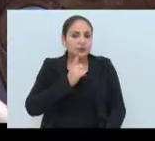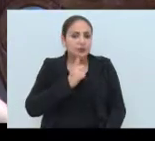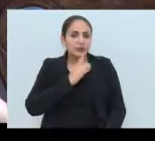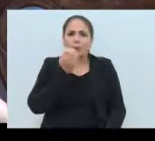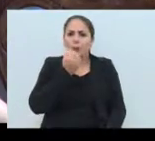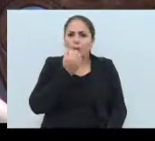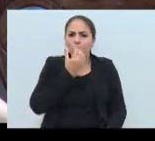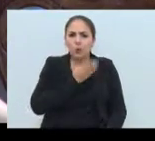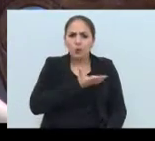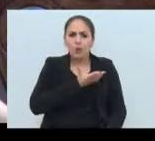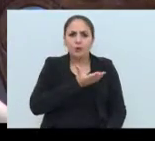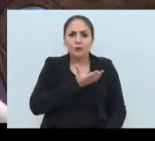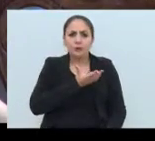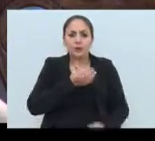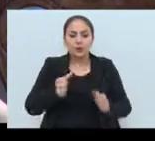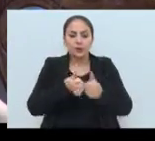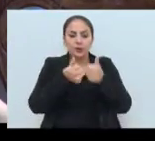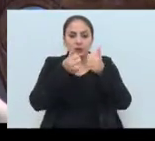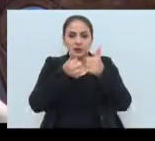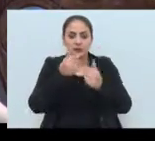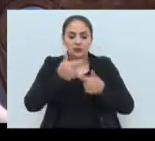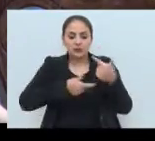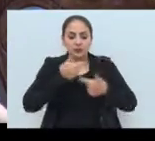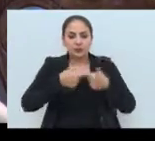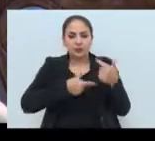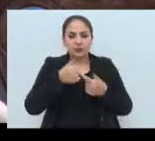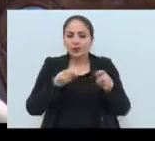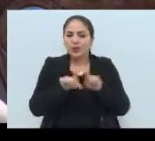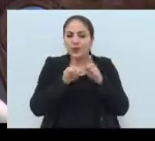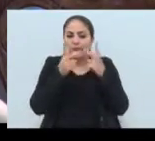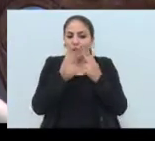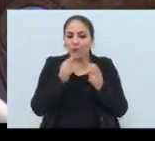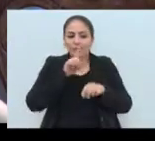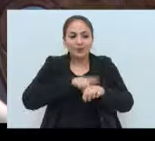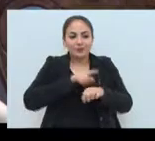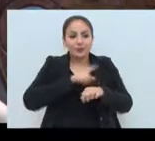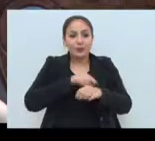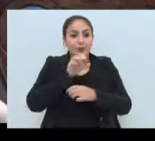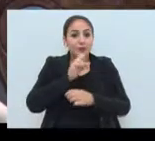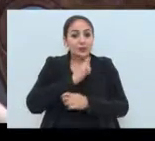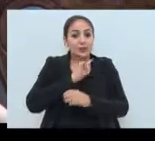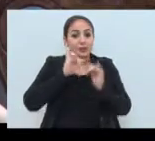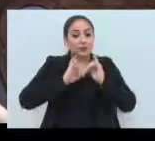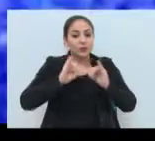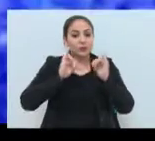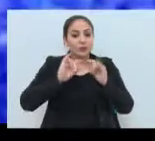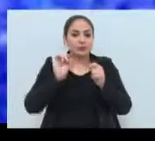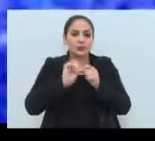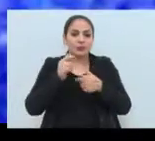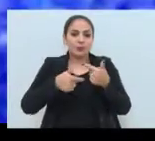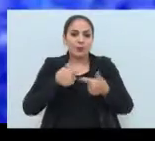uma boa qualidade de serviços e, ao mesmo tempo, que a Prefeitura tenha informação para gerenciar esse